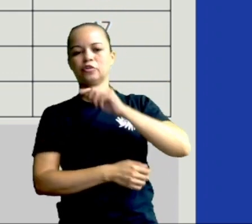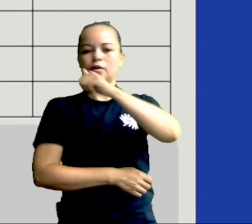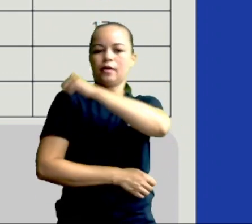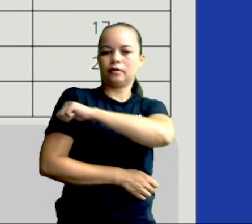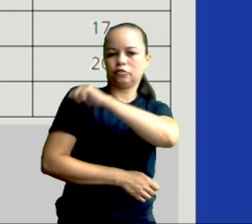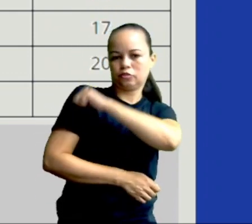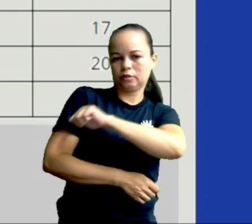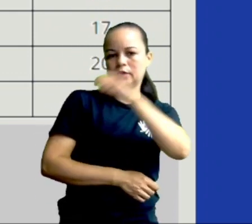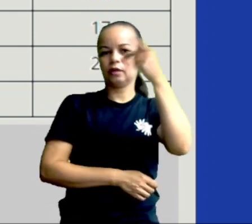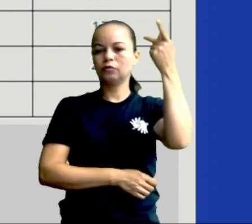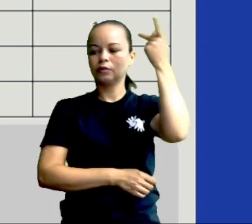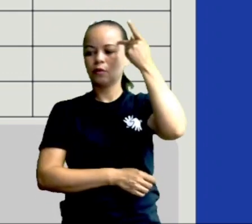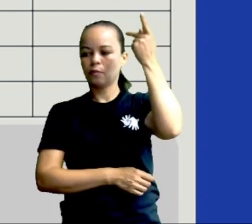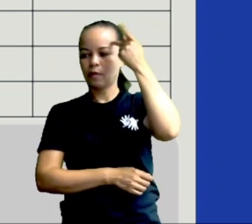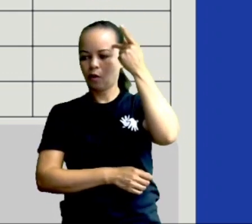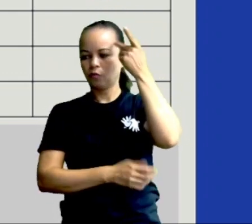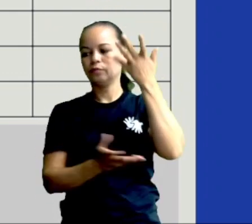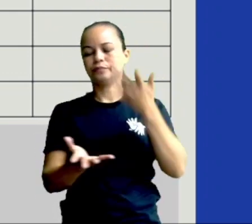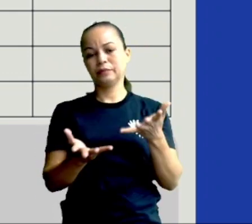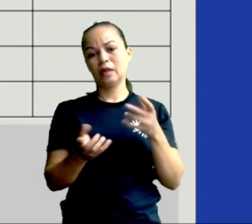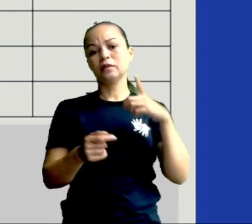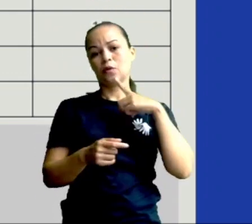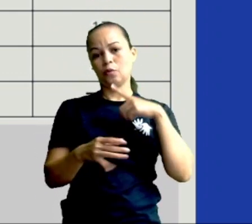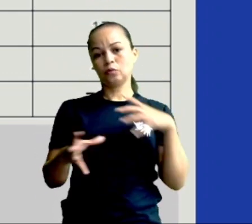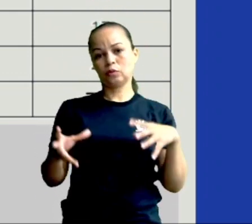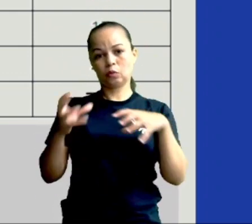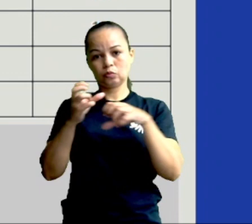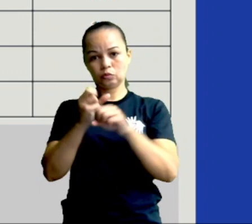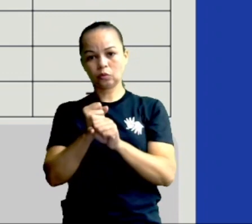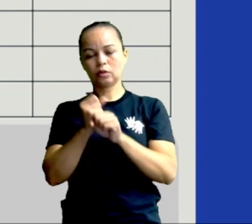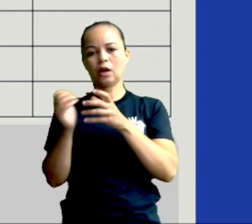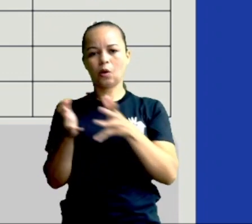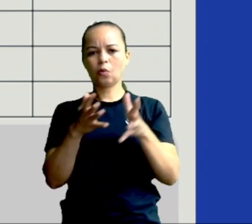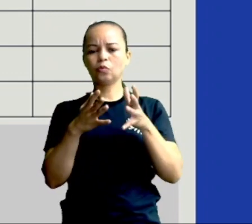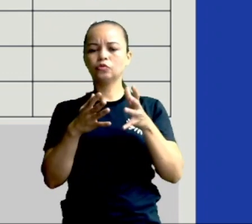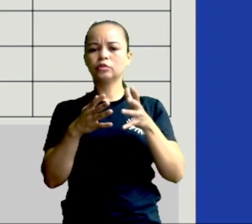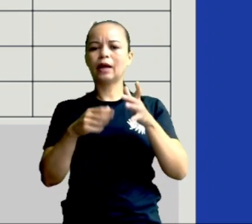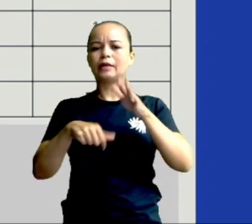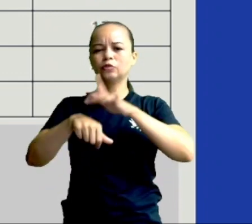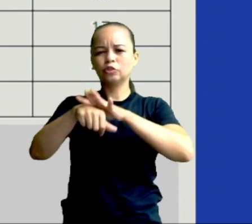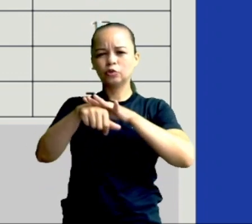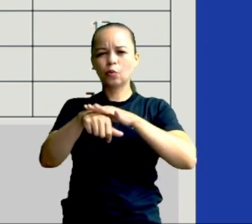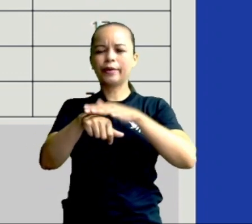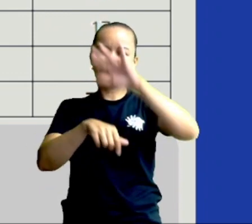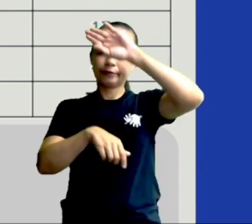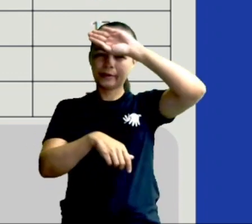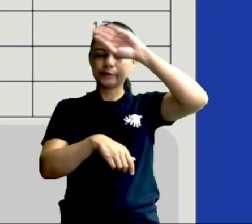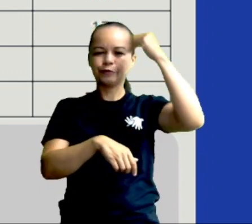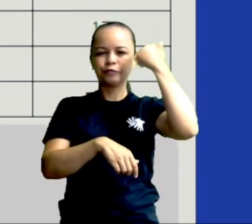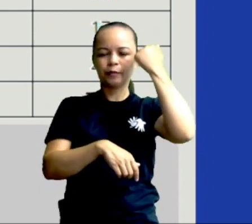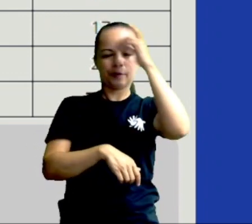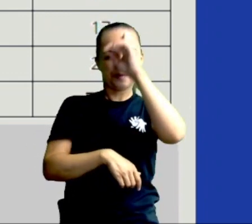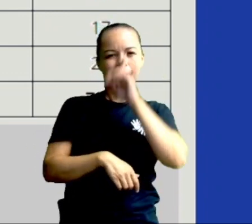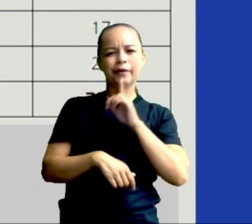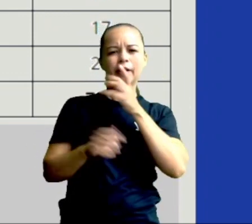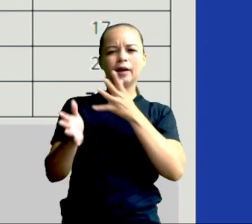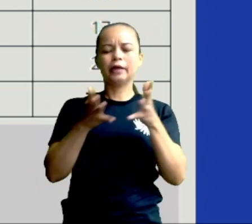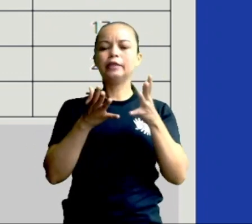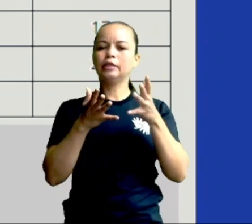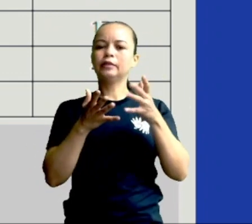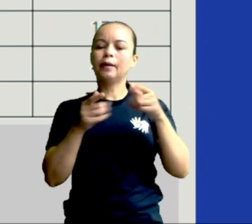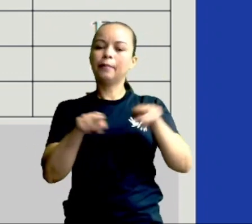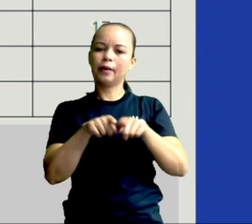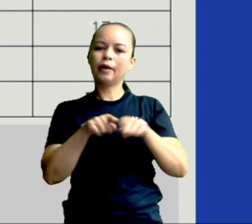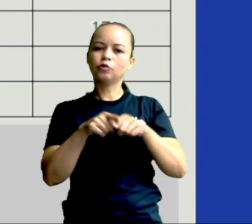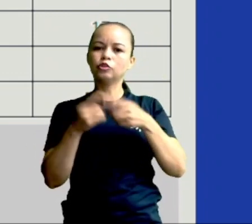de notificação da febre amarela, os casos notificados e os casos